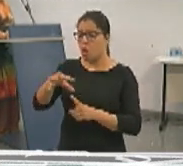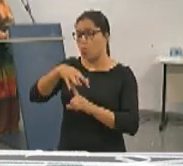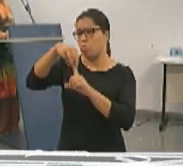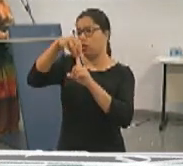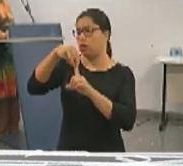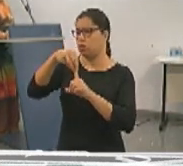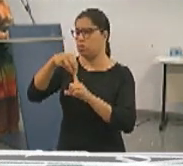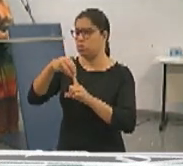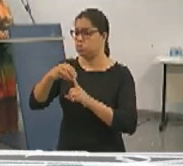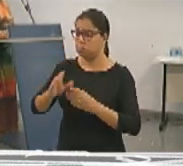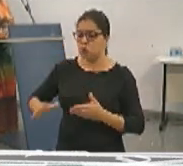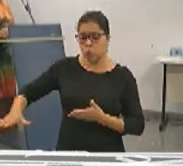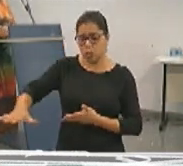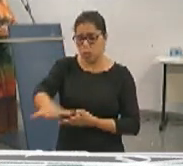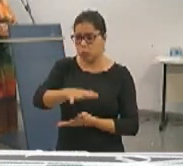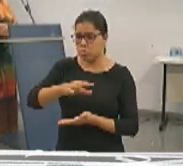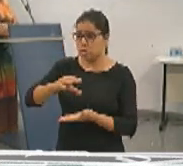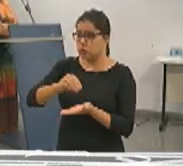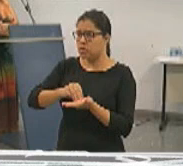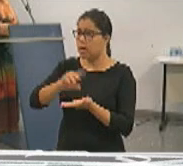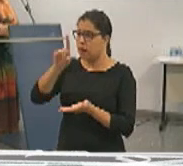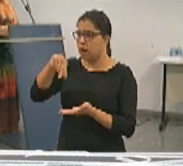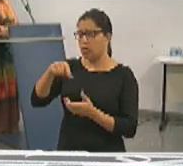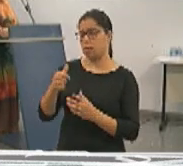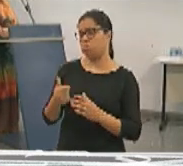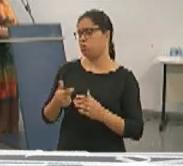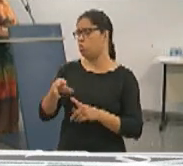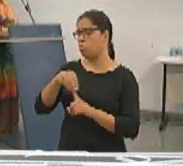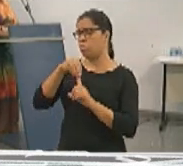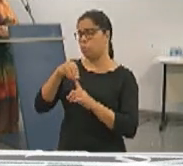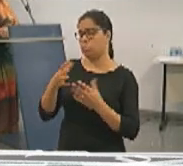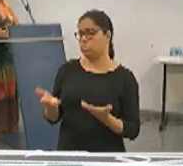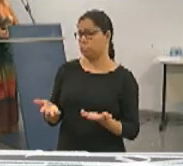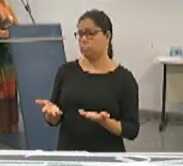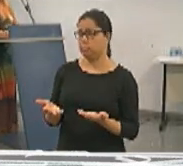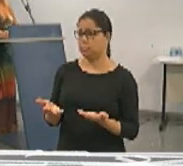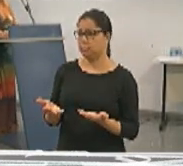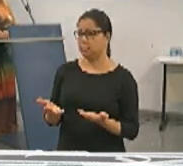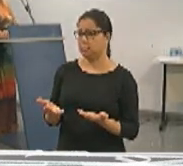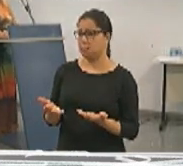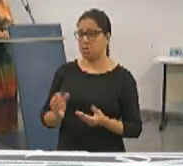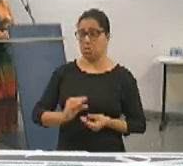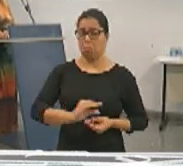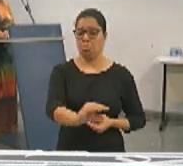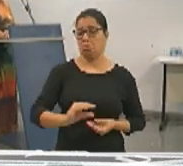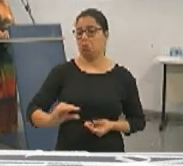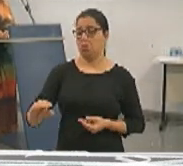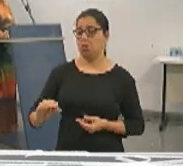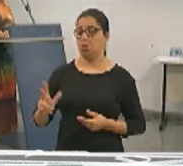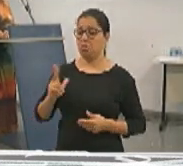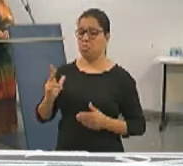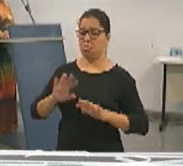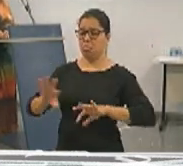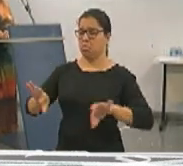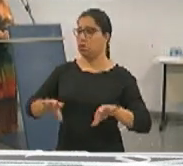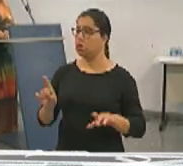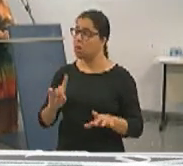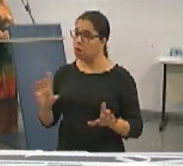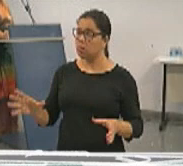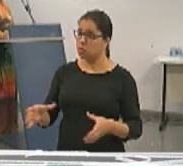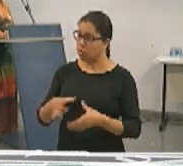ser utilizado dentro do custeio, da distribuição de todas as despesas, entre